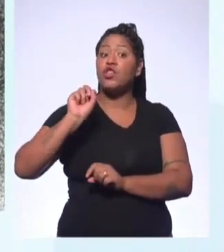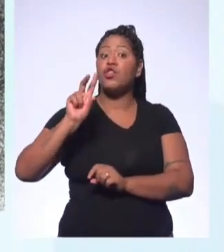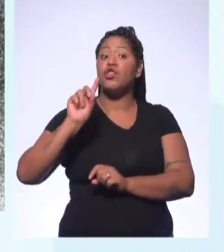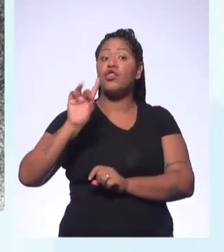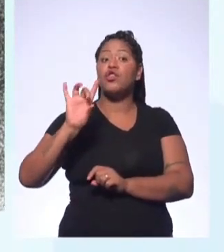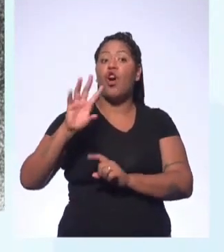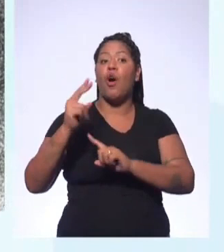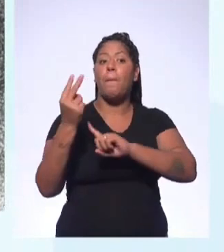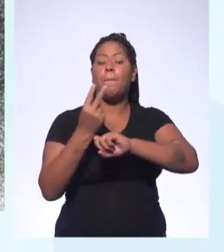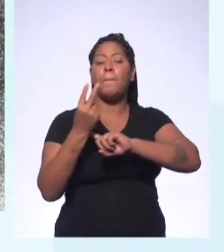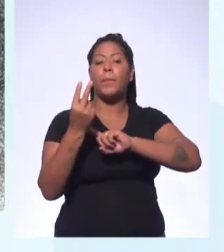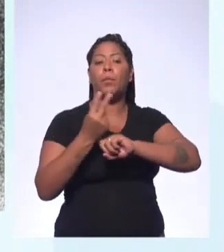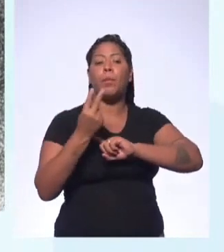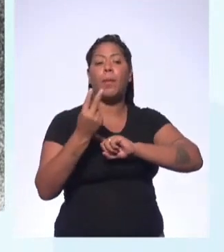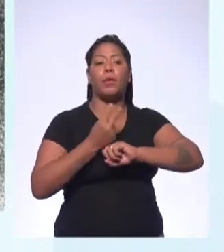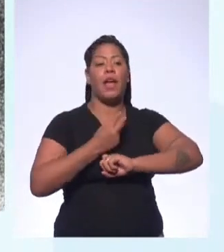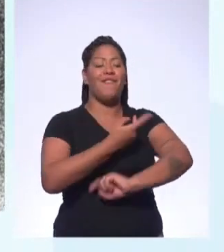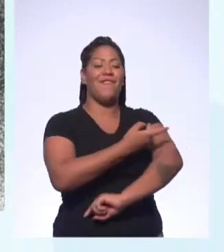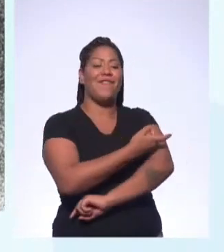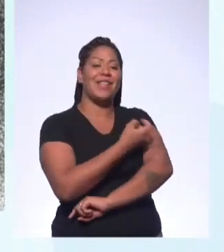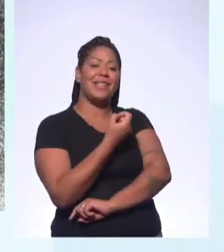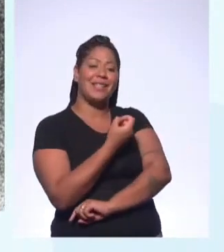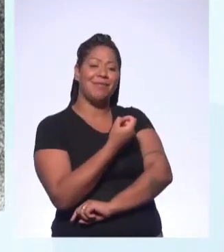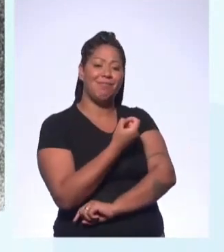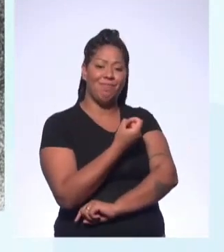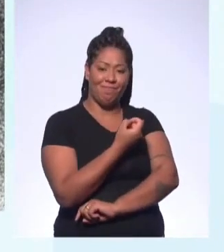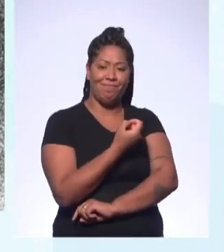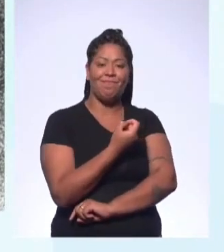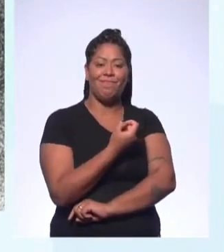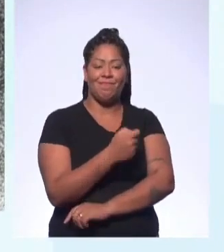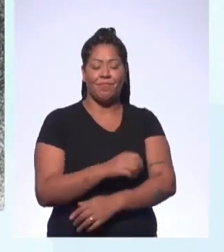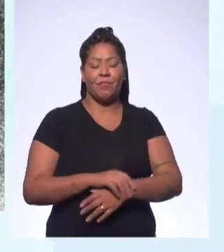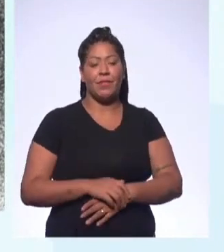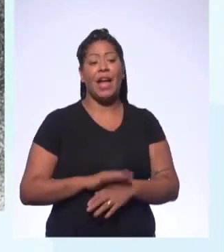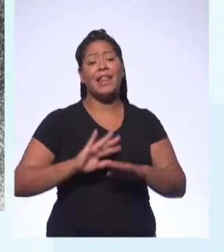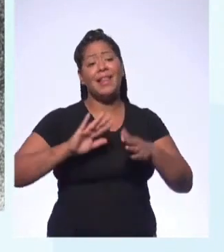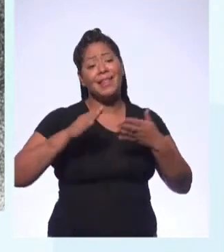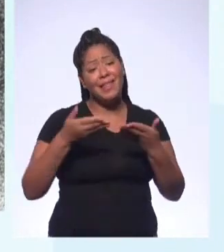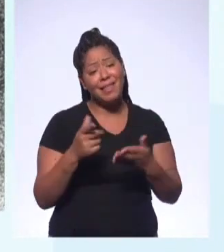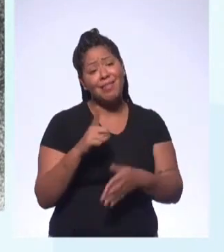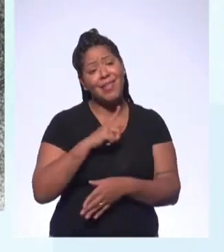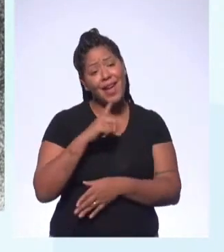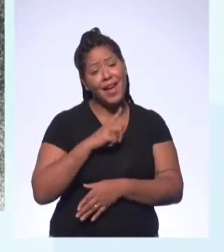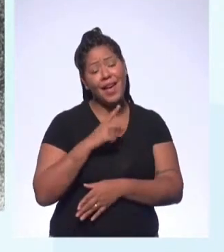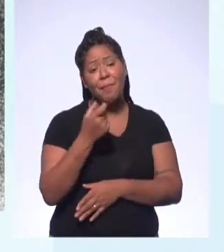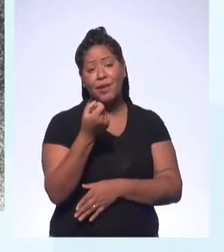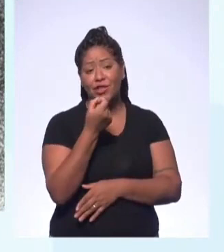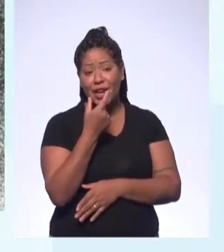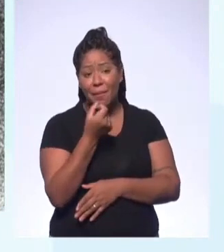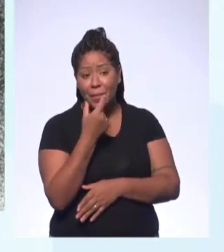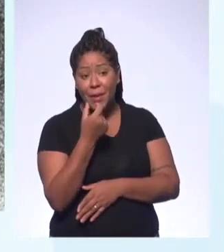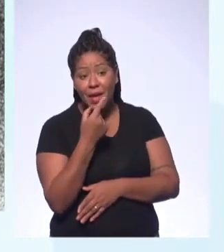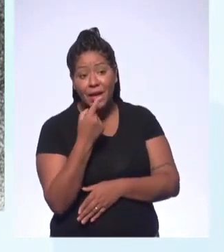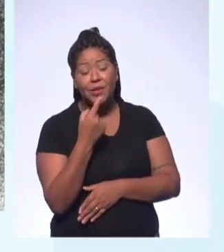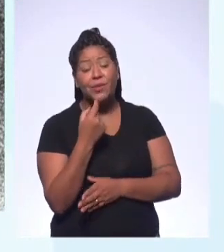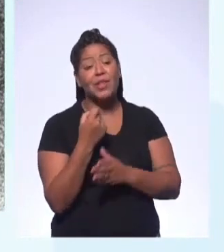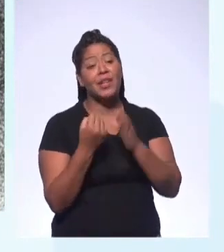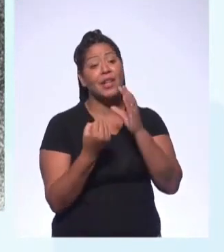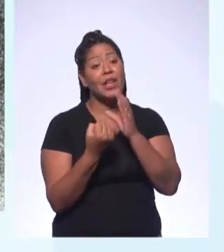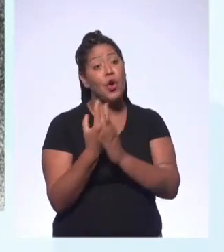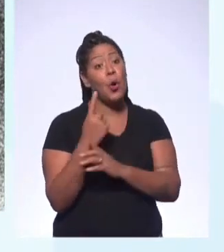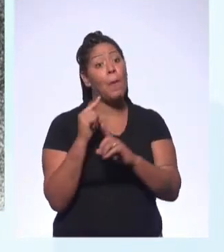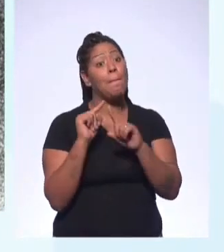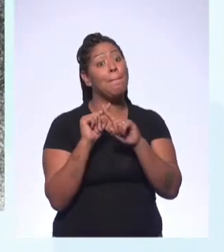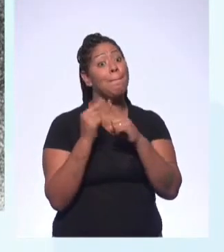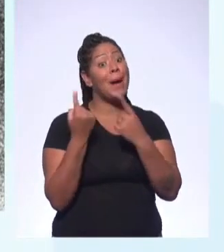vírus é vacinação. Tá? Até tem, né, um medicamento aí que ele é comercializado, né, que acho que é na base